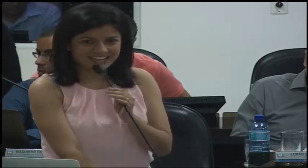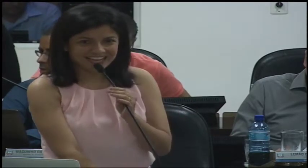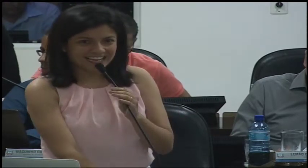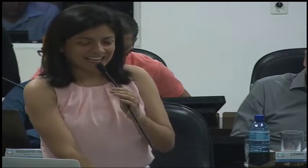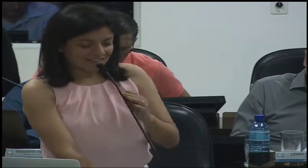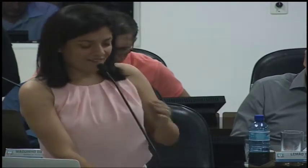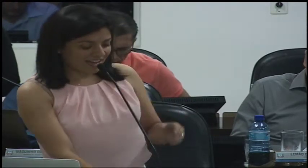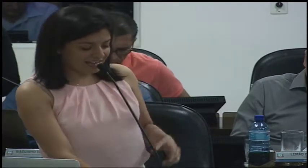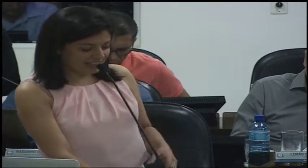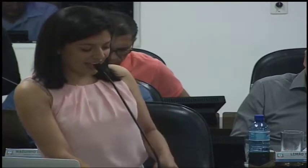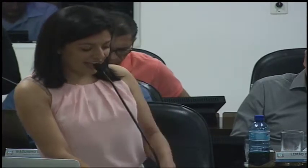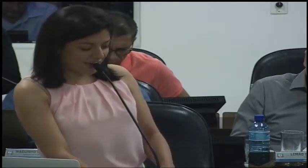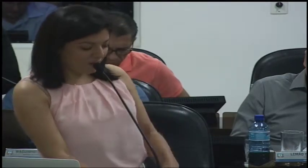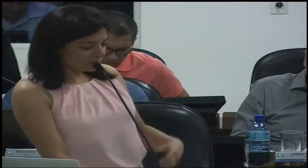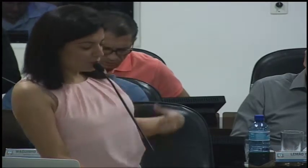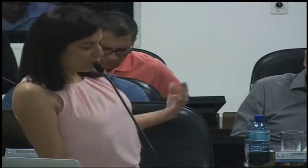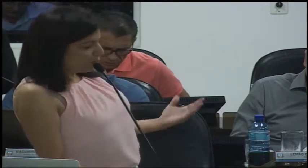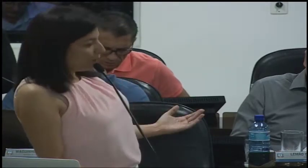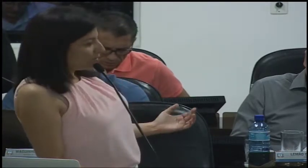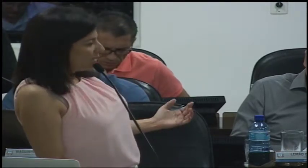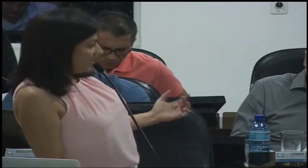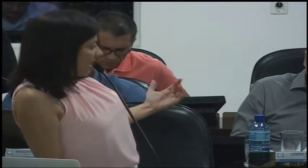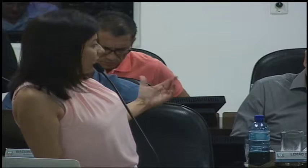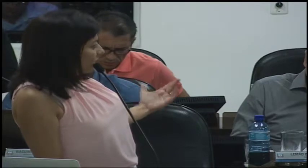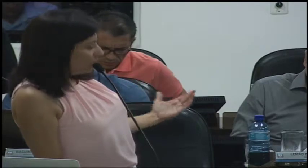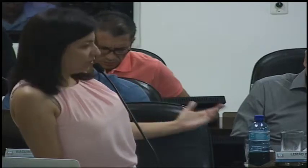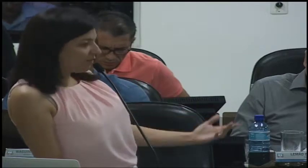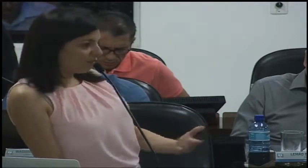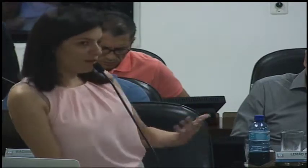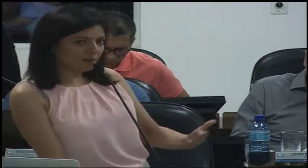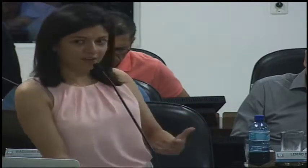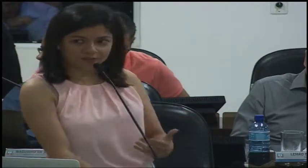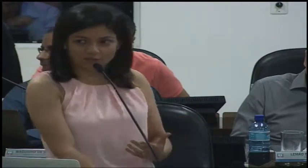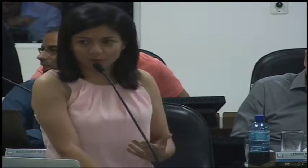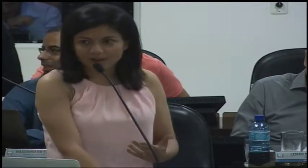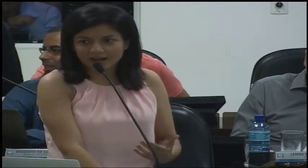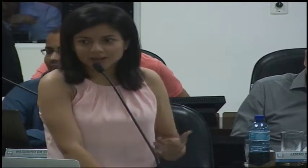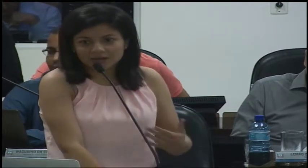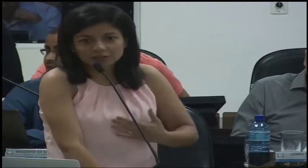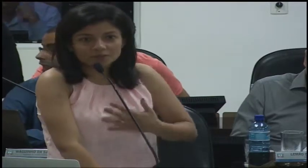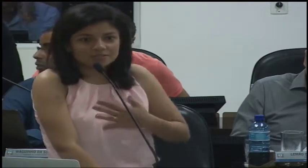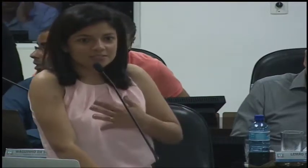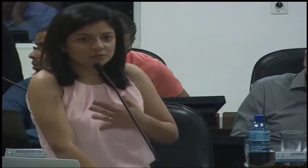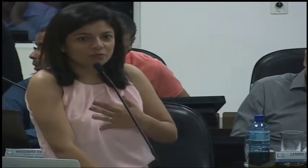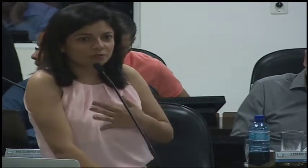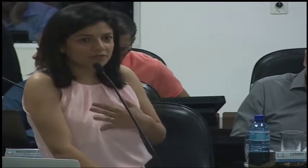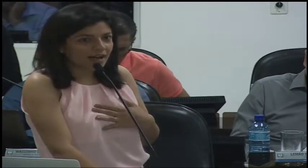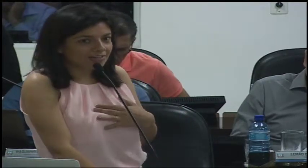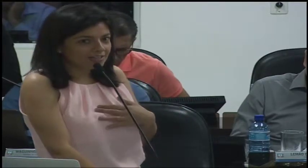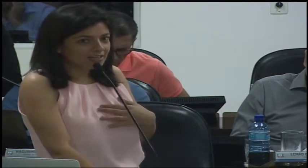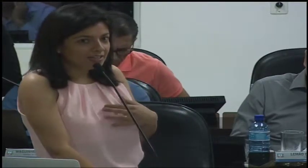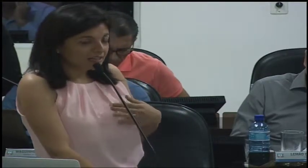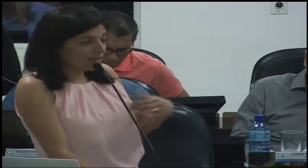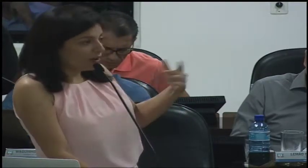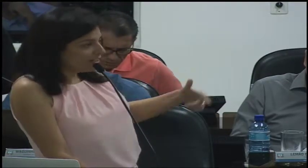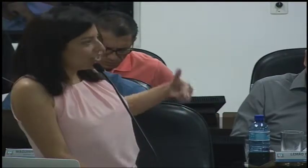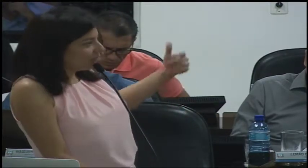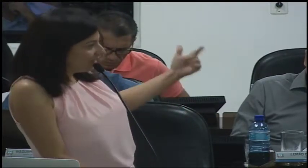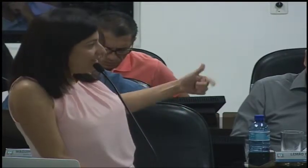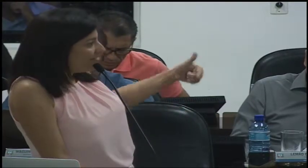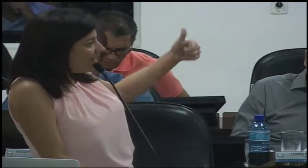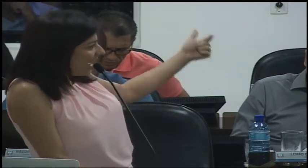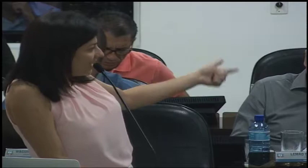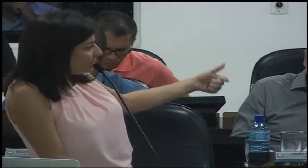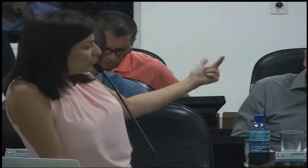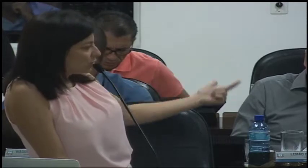também. Mas peço desculpas, mas até em virtude da forma que foi colocado, eu não me sinto à vontade. E olha que já